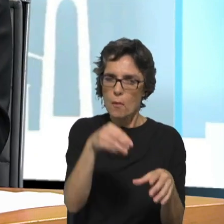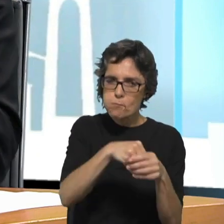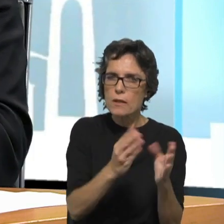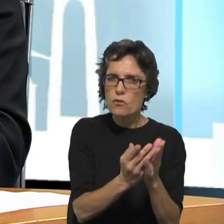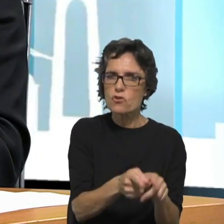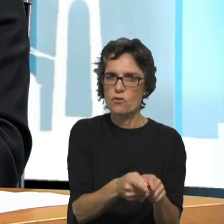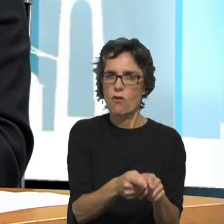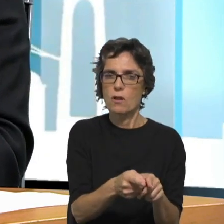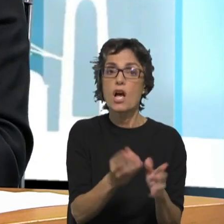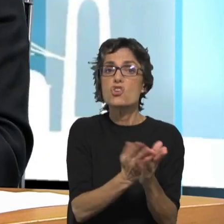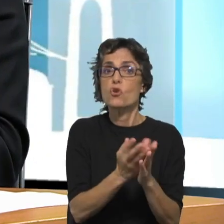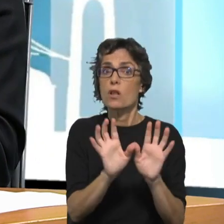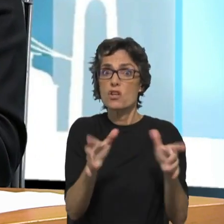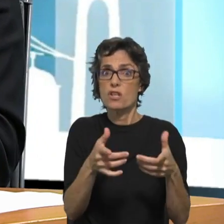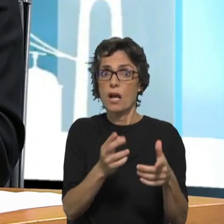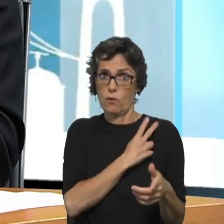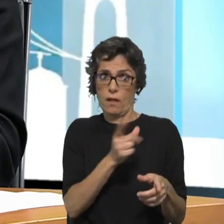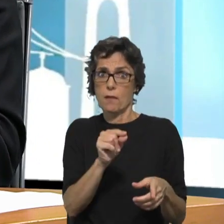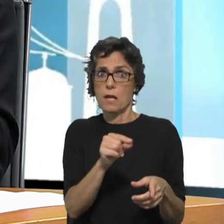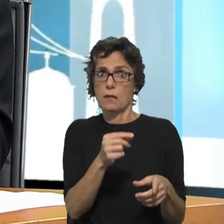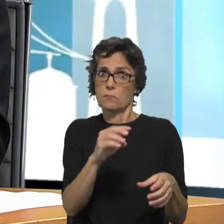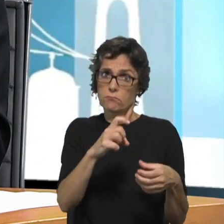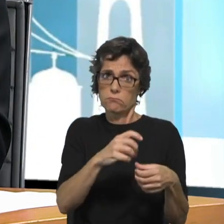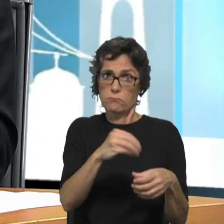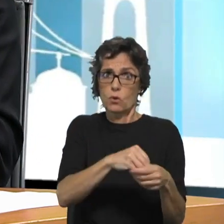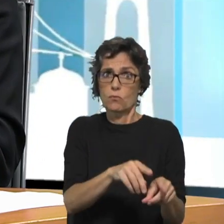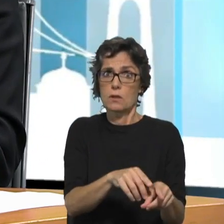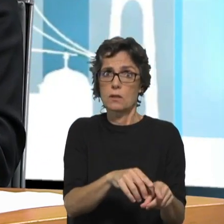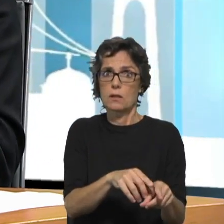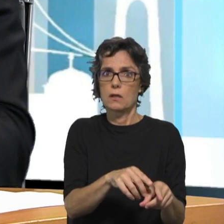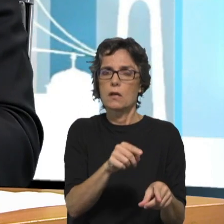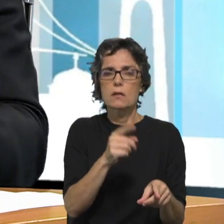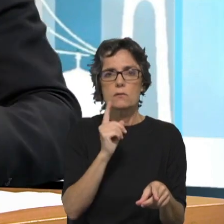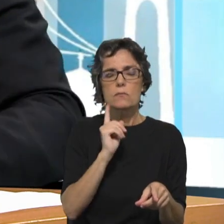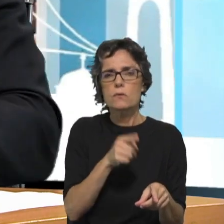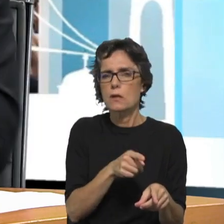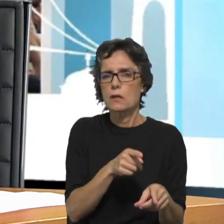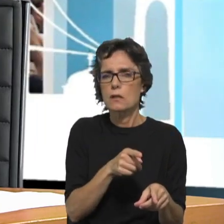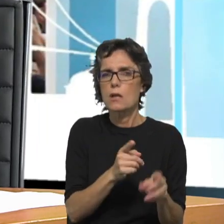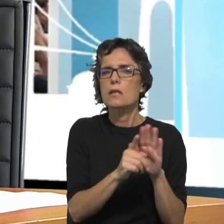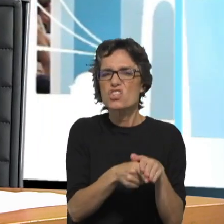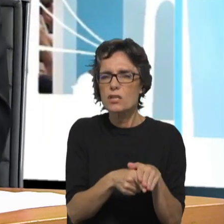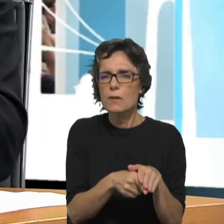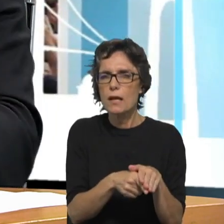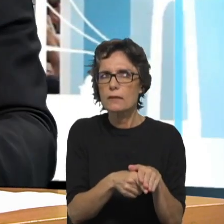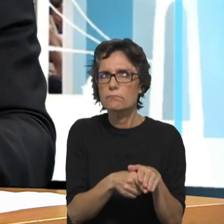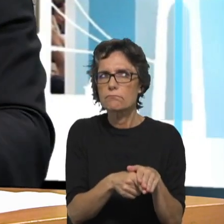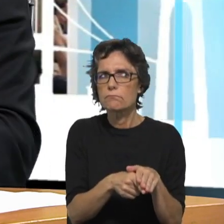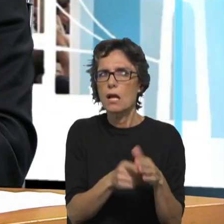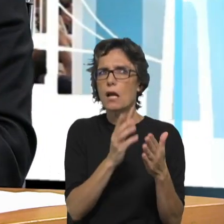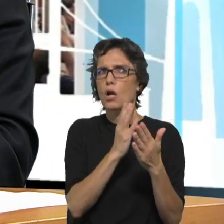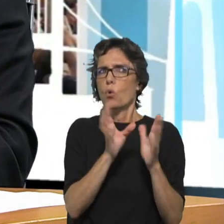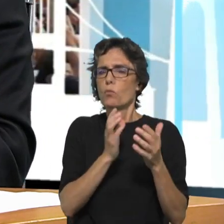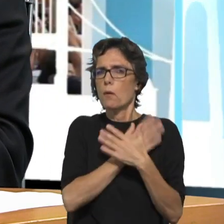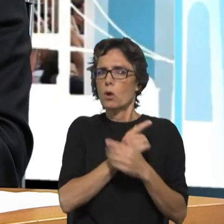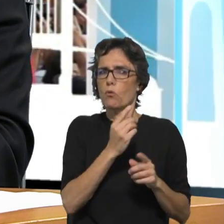escola inclui a universidade, parece-nos um dado preocupante. Também não sabemos se isto é uma discriminação do grupo de amigos na universidade. Mas, enfim, em